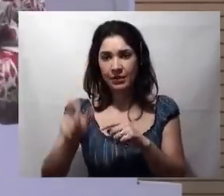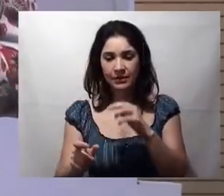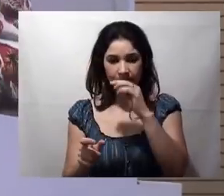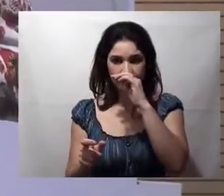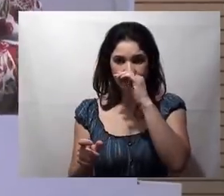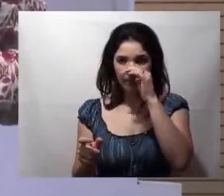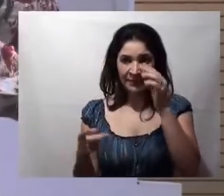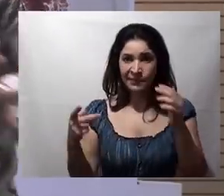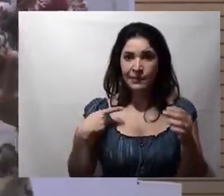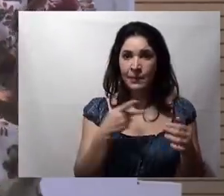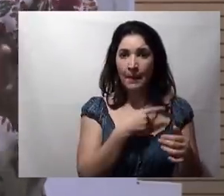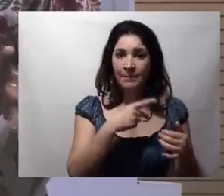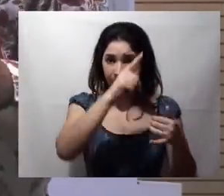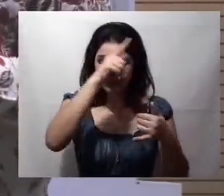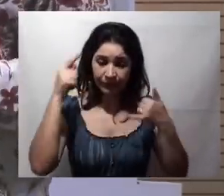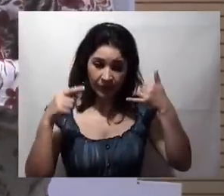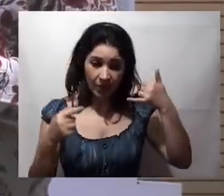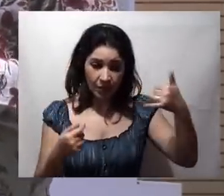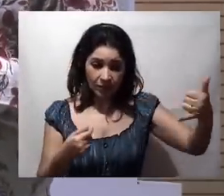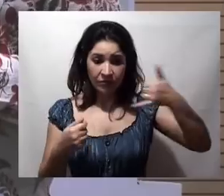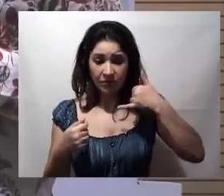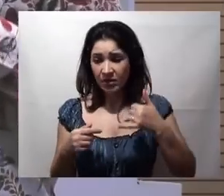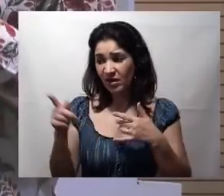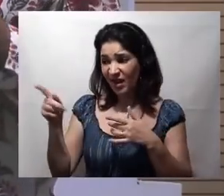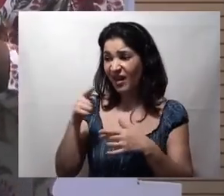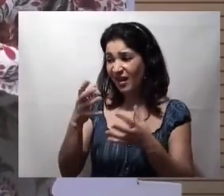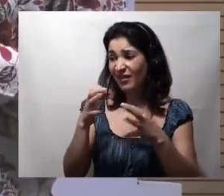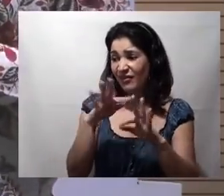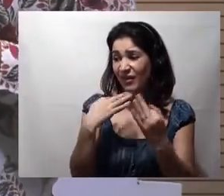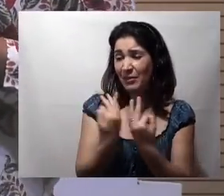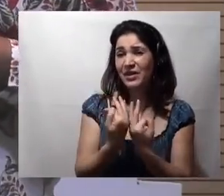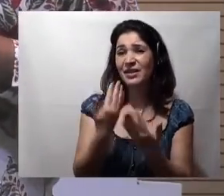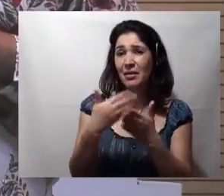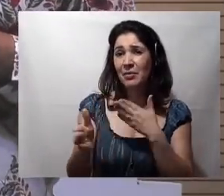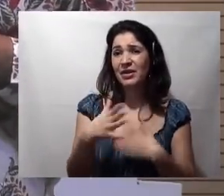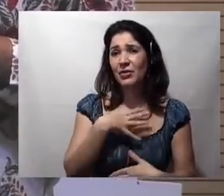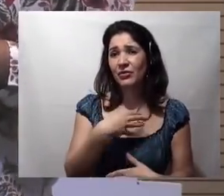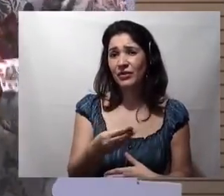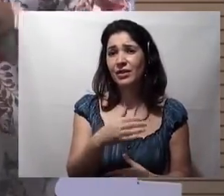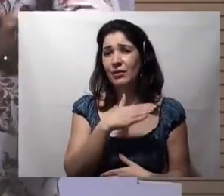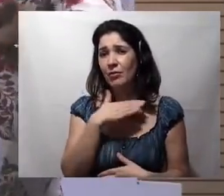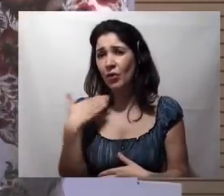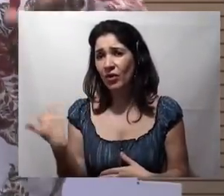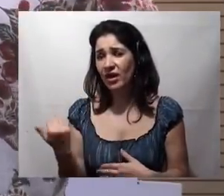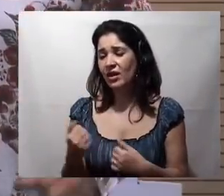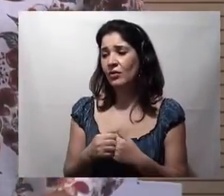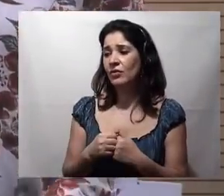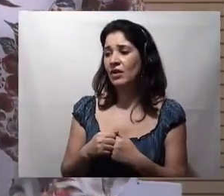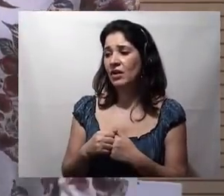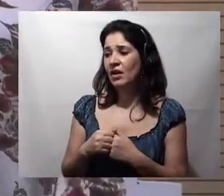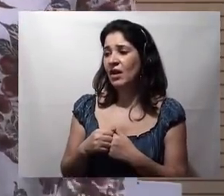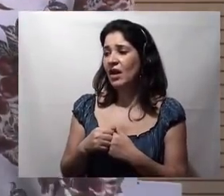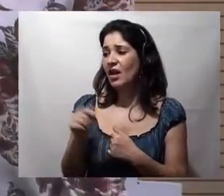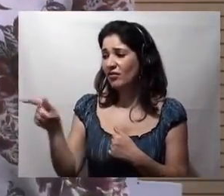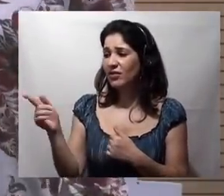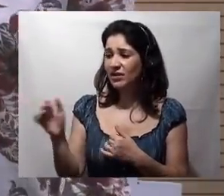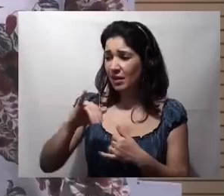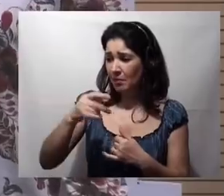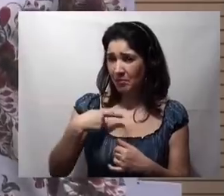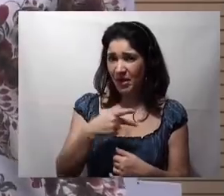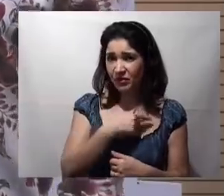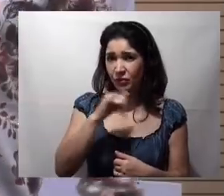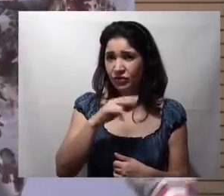pastor gidel me ligou aqui pastor falei vamos fazer pastor eu sei que ela gosta muito de botou lá para pregar no culto